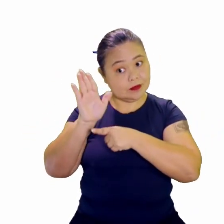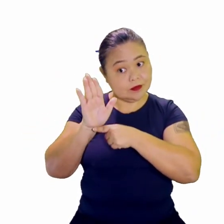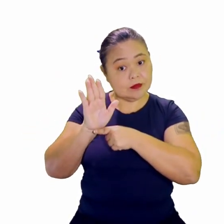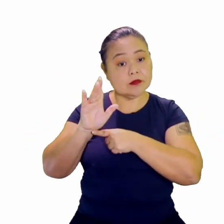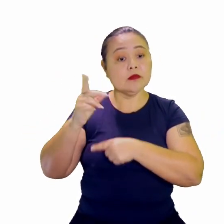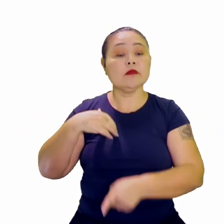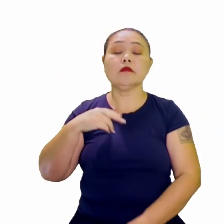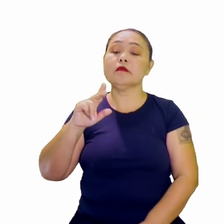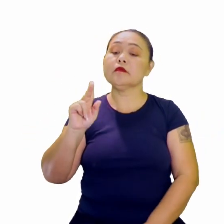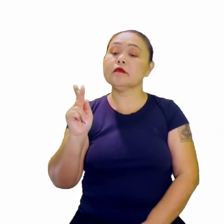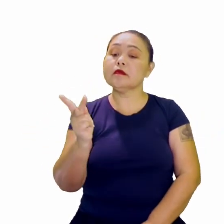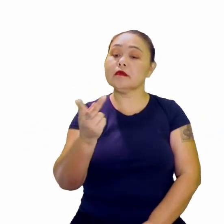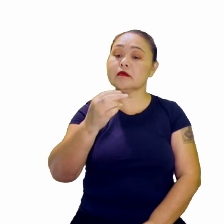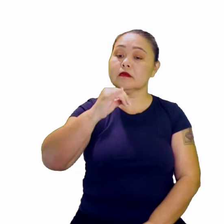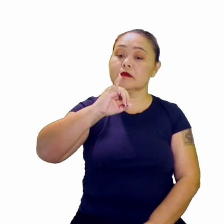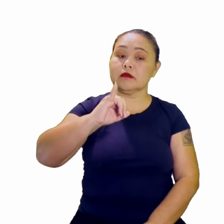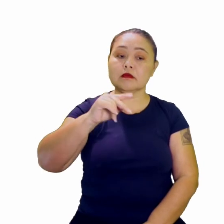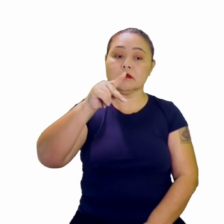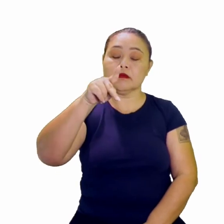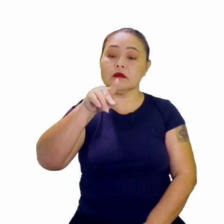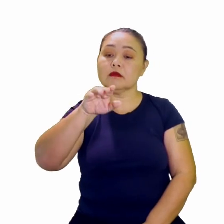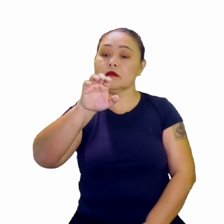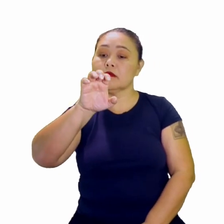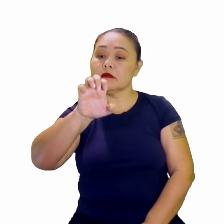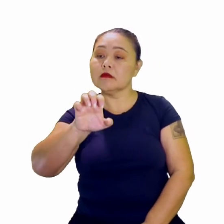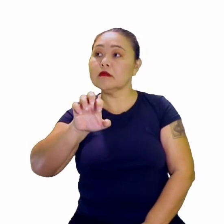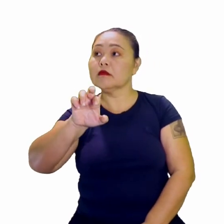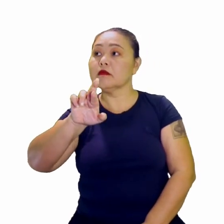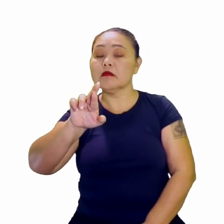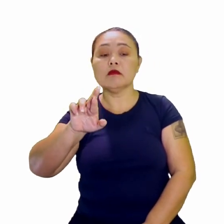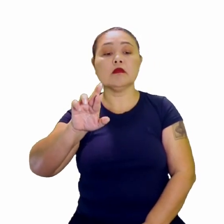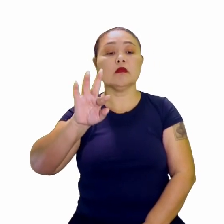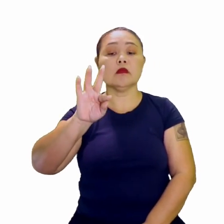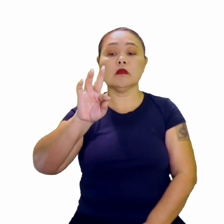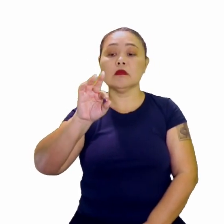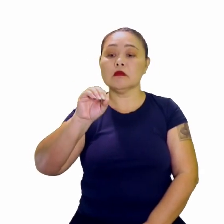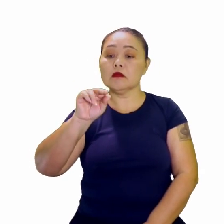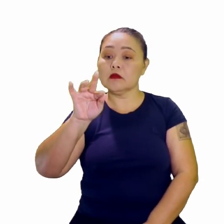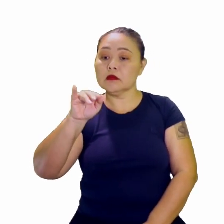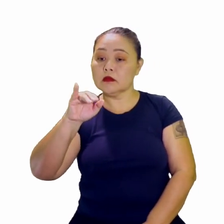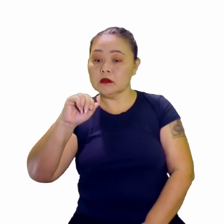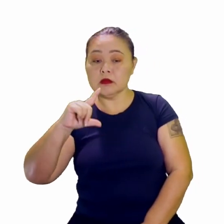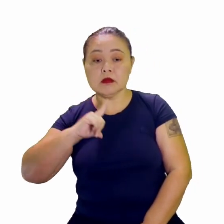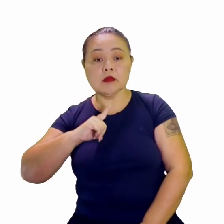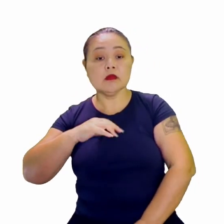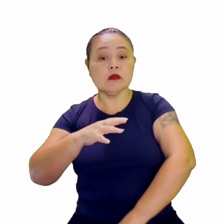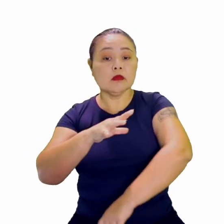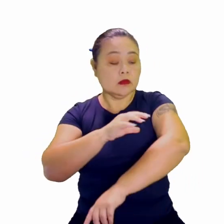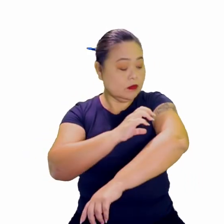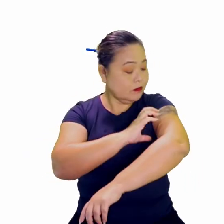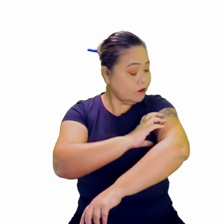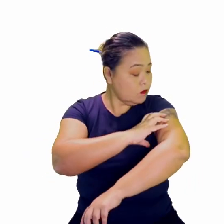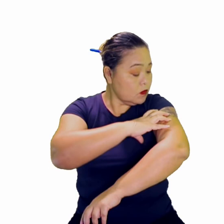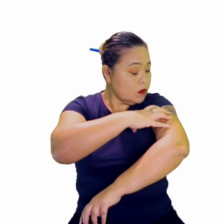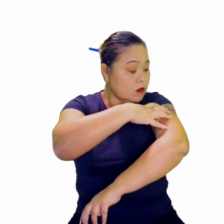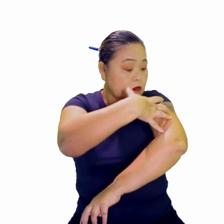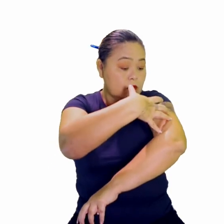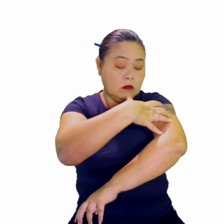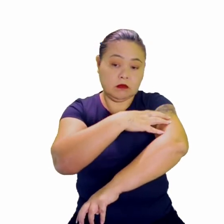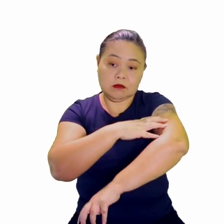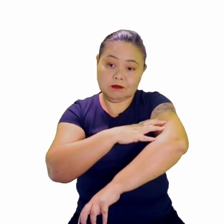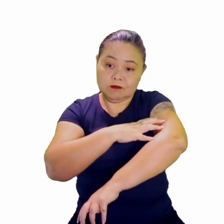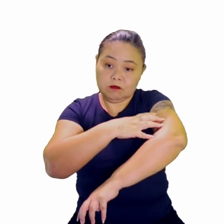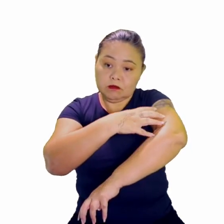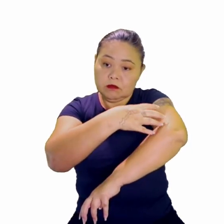A hipertrofia, o aumento do tamanho da fibra muscular. Então é onde meu músculo cresce, porque a